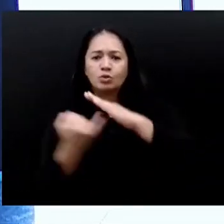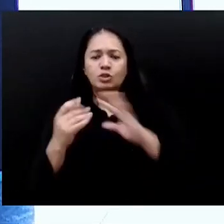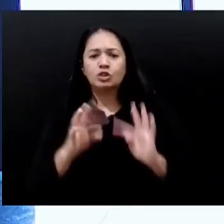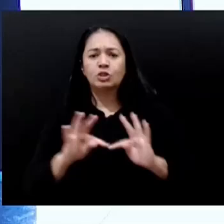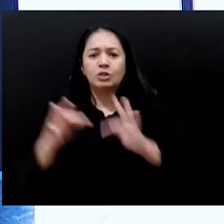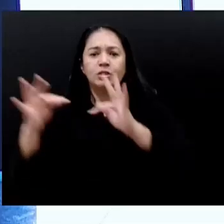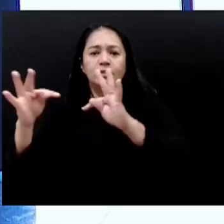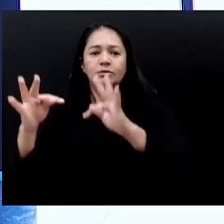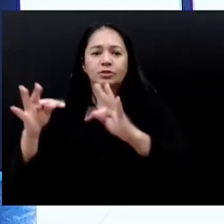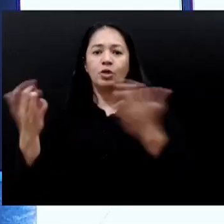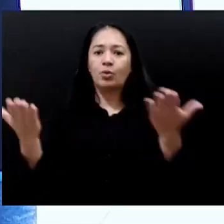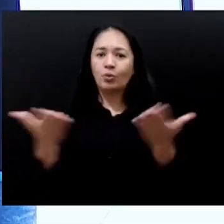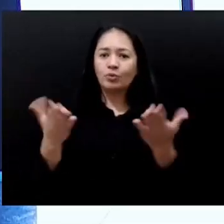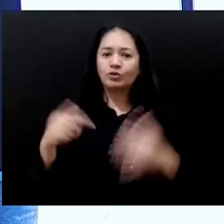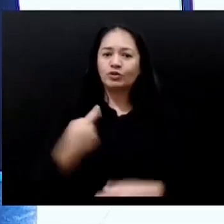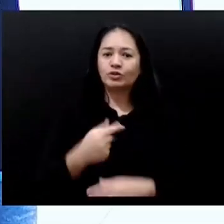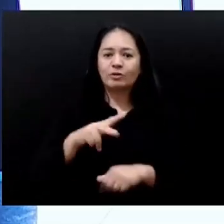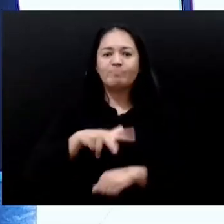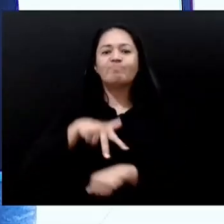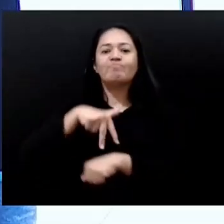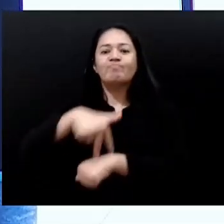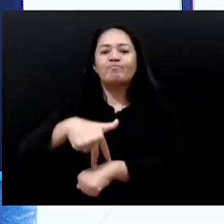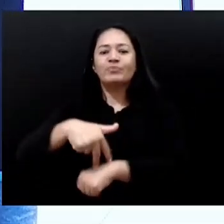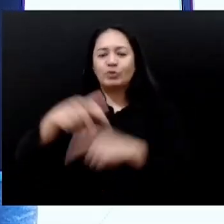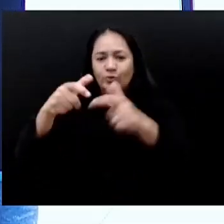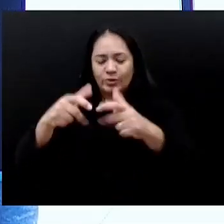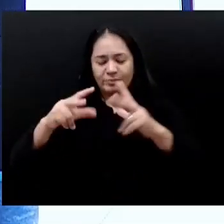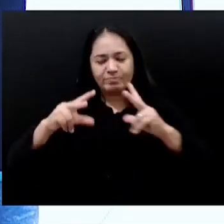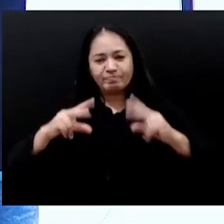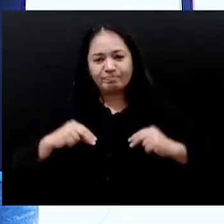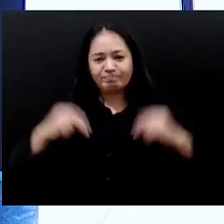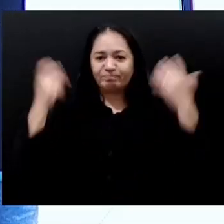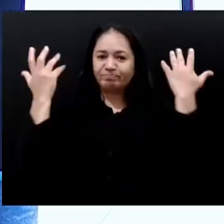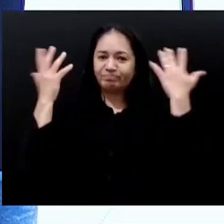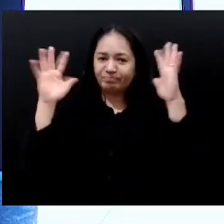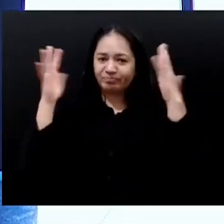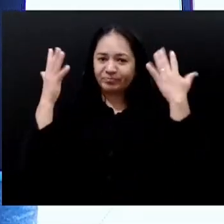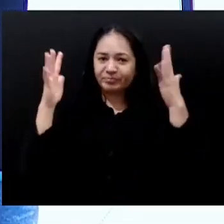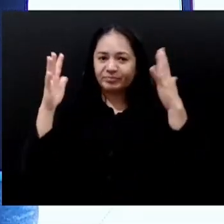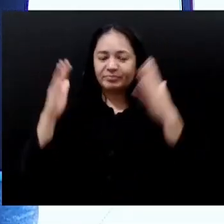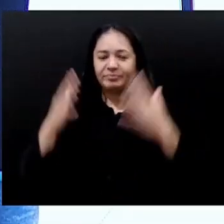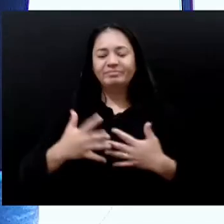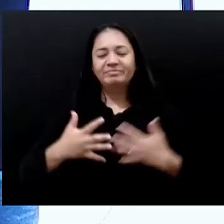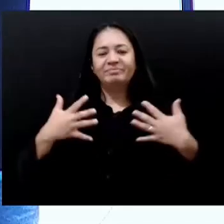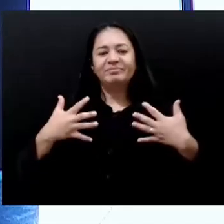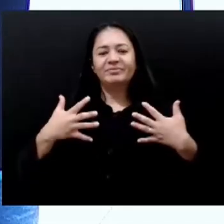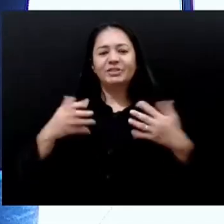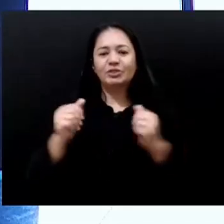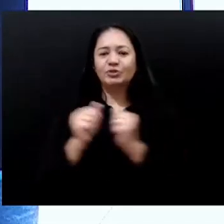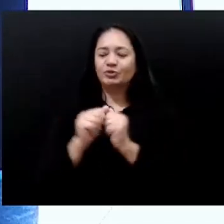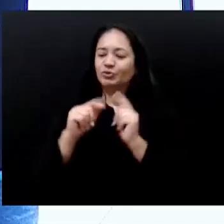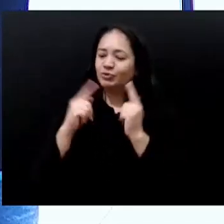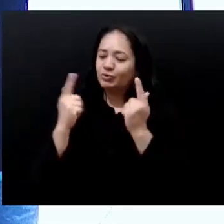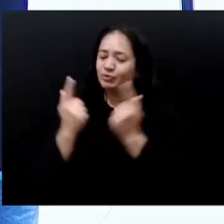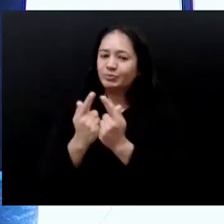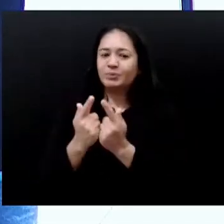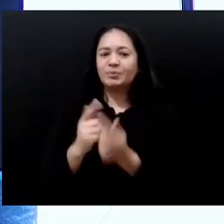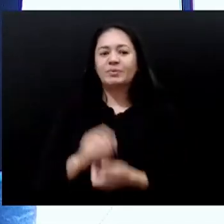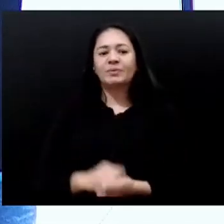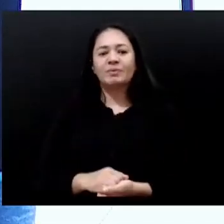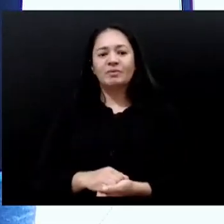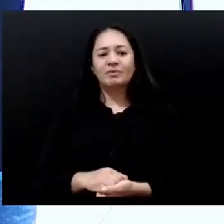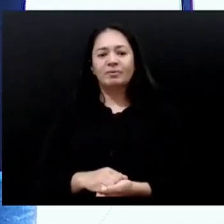gente posiciona onde merecia estar. Então, parabéns, é uma honra ter você na nossa equipe e a gente sabe que o tanto